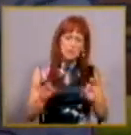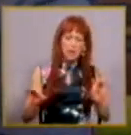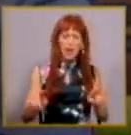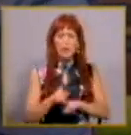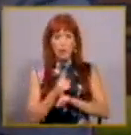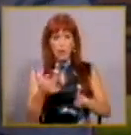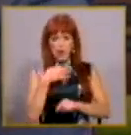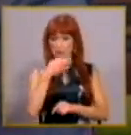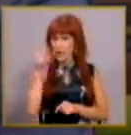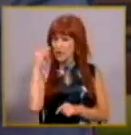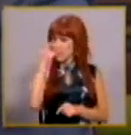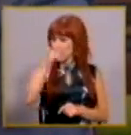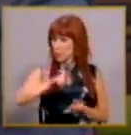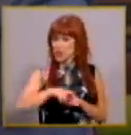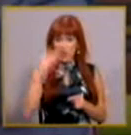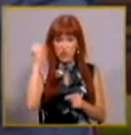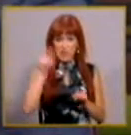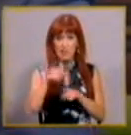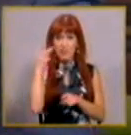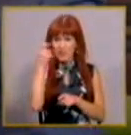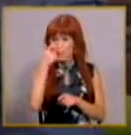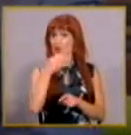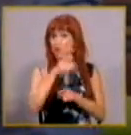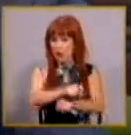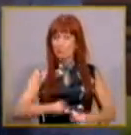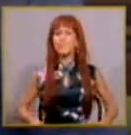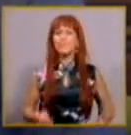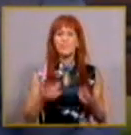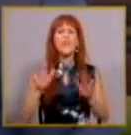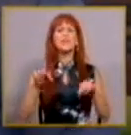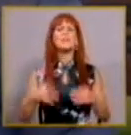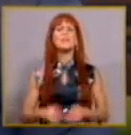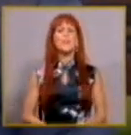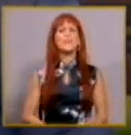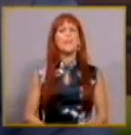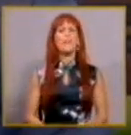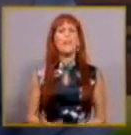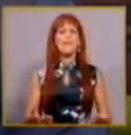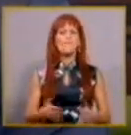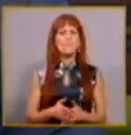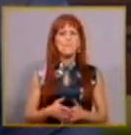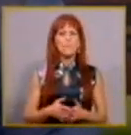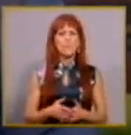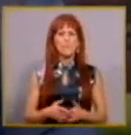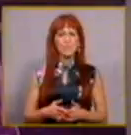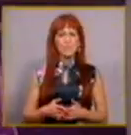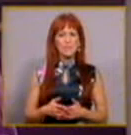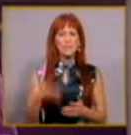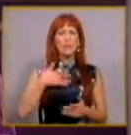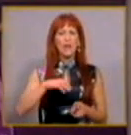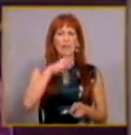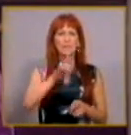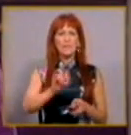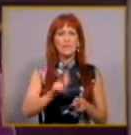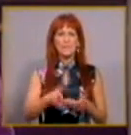porque estamos a falar da vida das pessoas, às vezes esquecemos. Então, estamos a falar das pessoas. Ao fim, Paulo Santos, para terminar. São útil e necessário, e não outra. Queria aqui